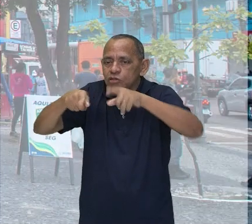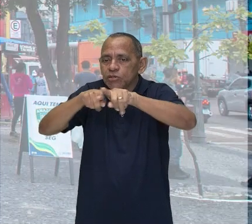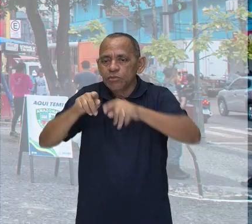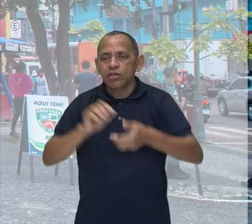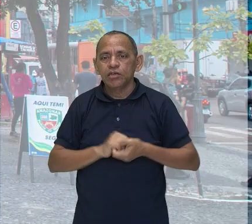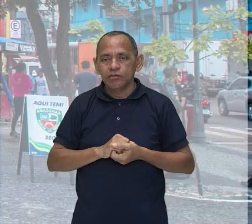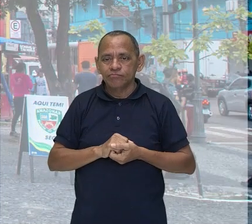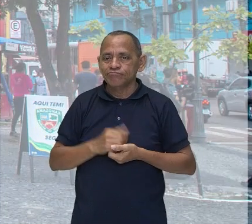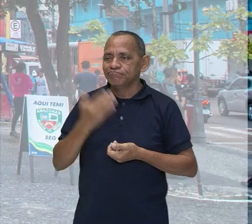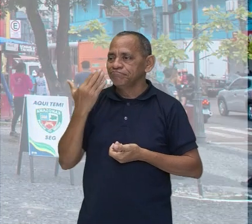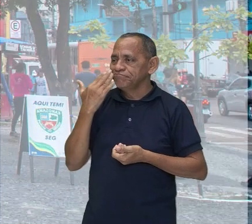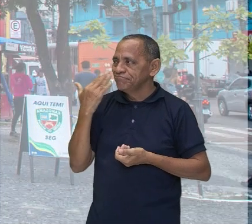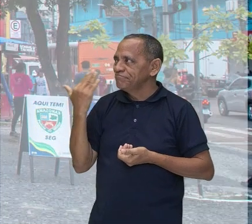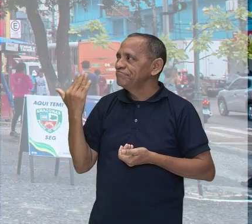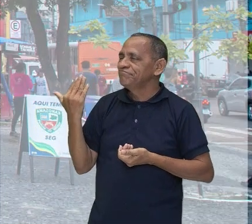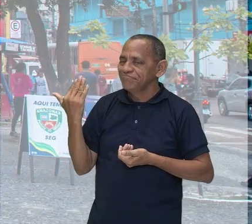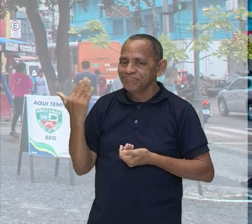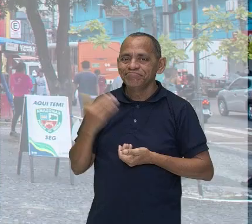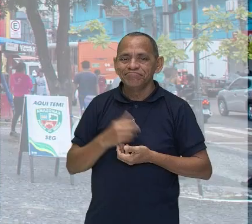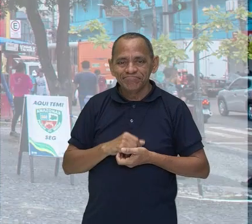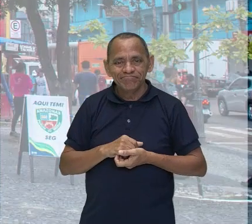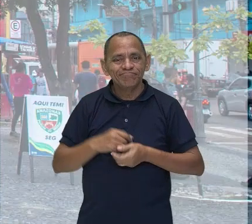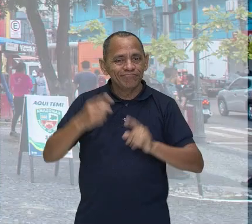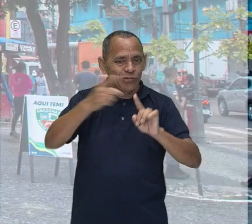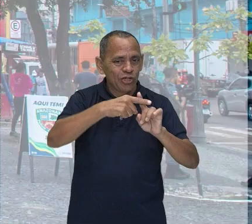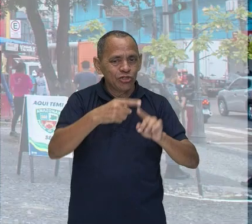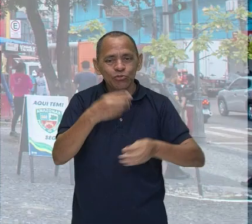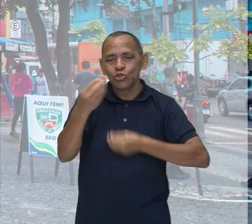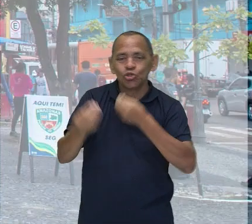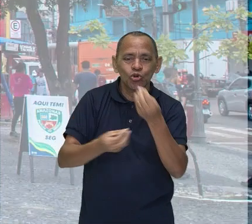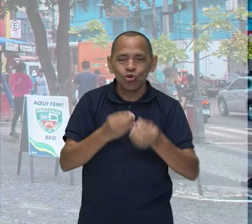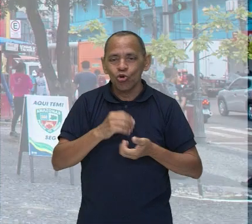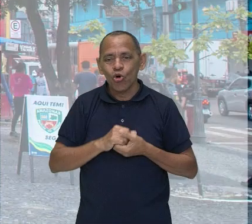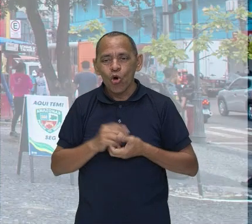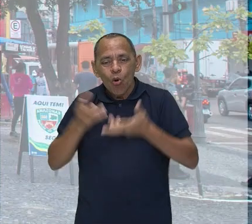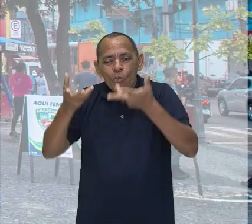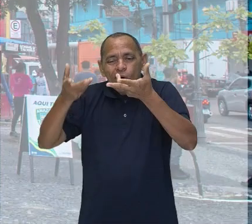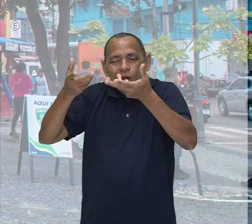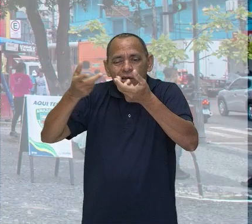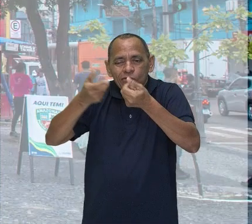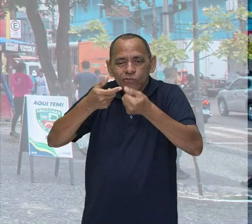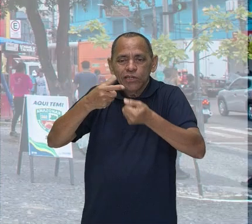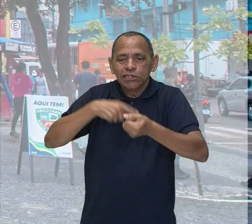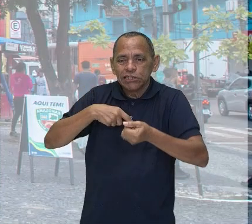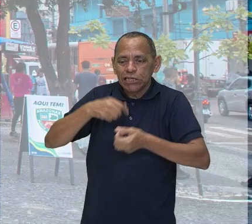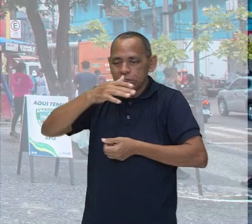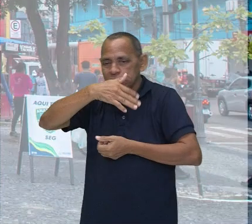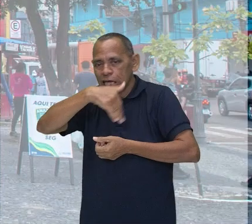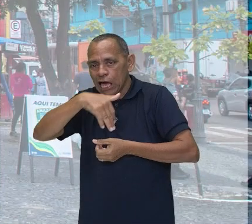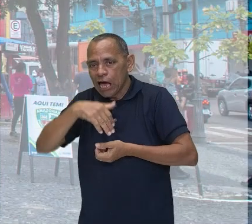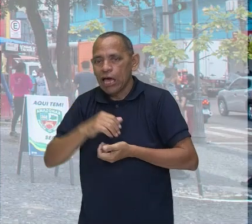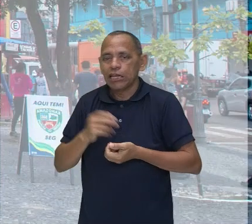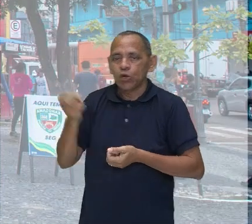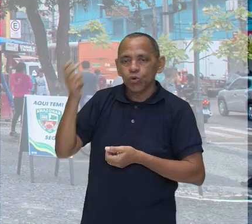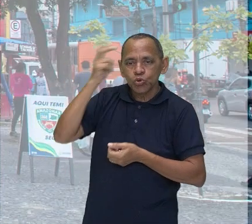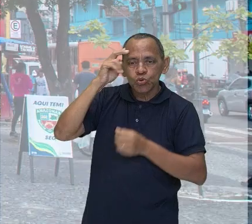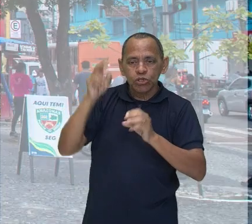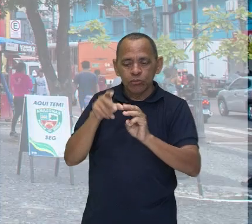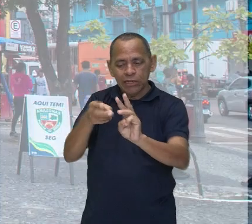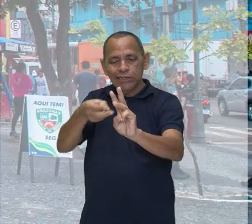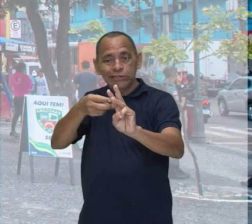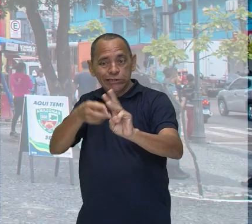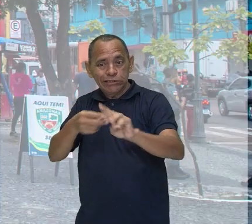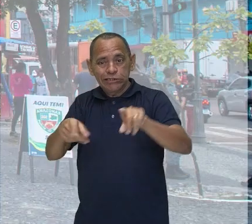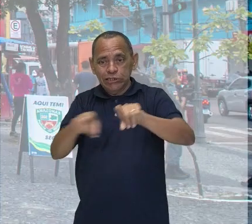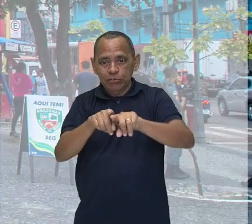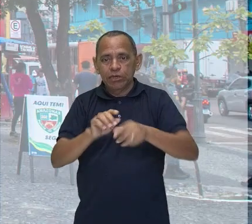de enaltecer a beleza indígena, sabe? Nós sabemos aqui que o Amazonas ele tem bastante essa raiz indígena,